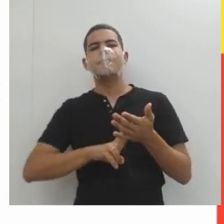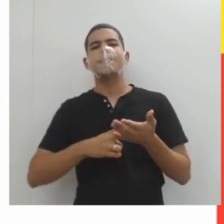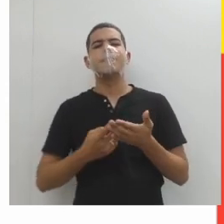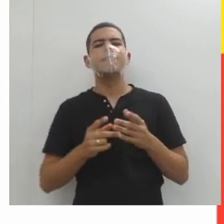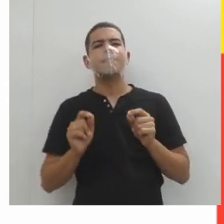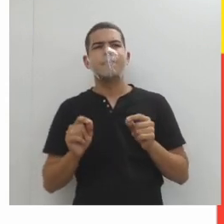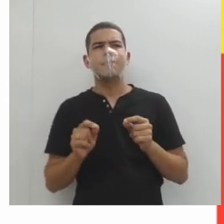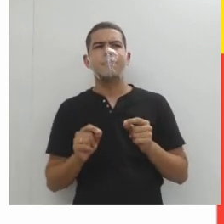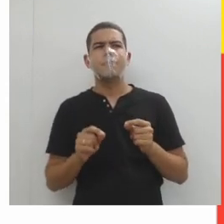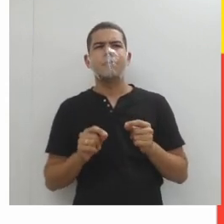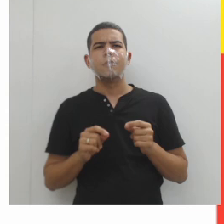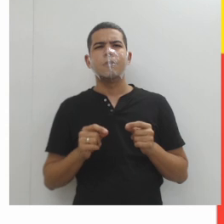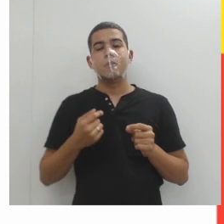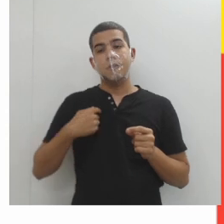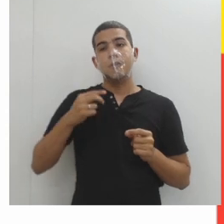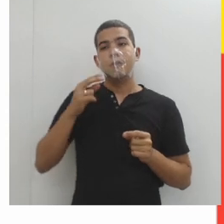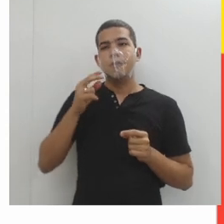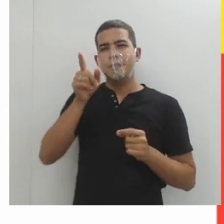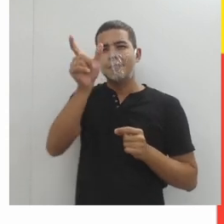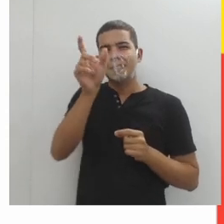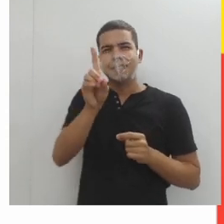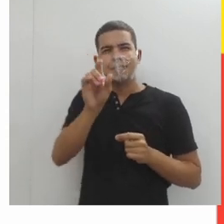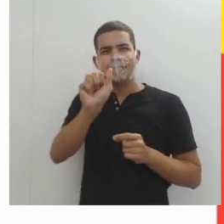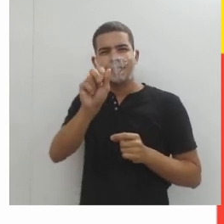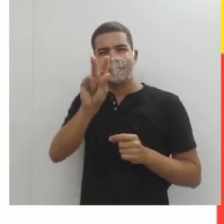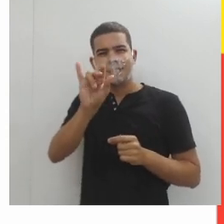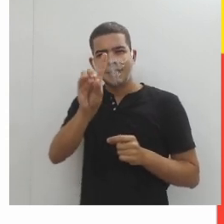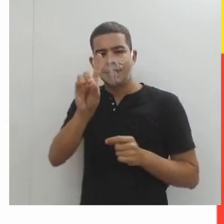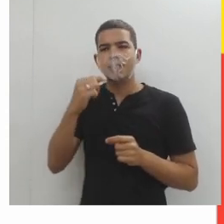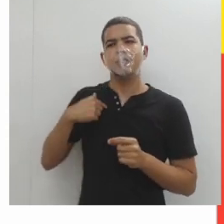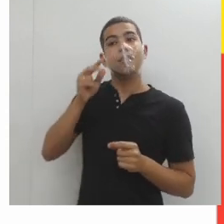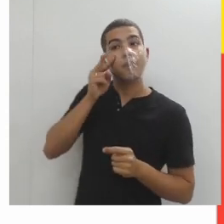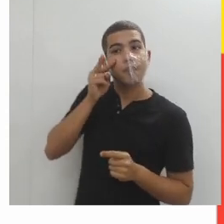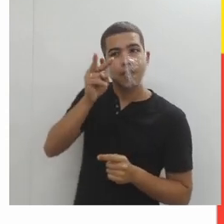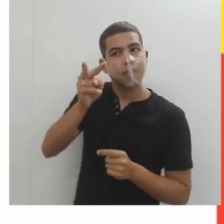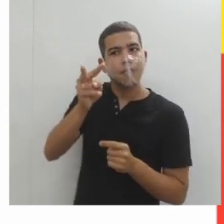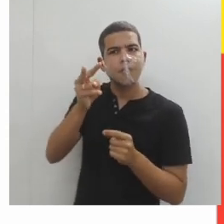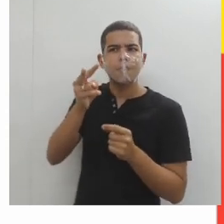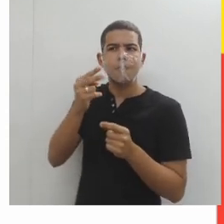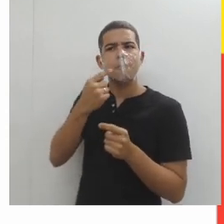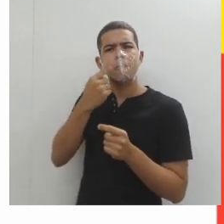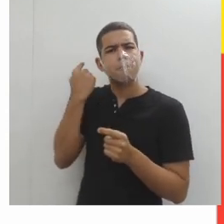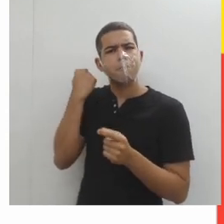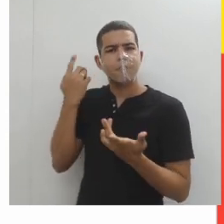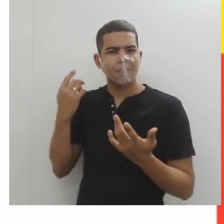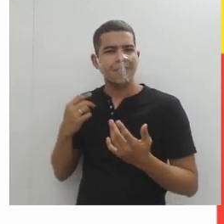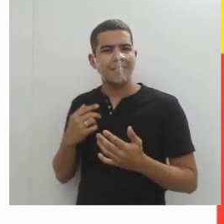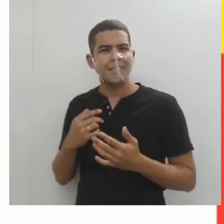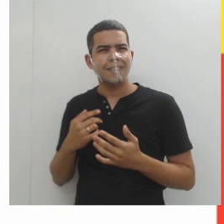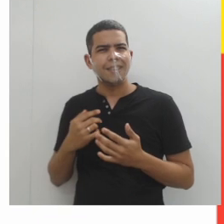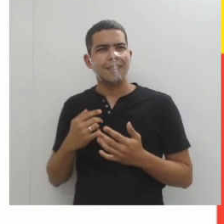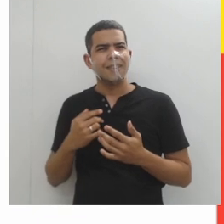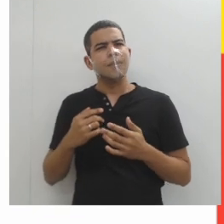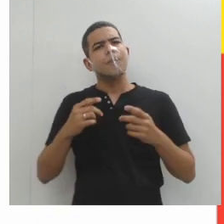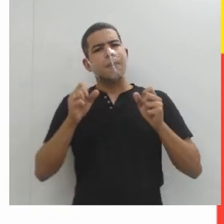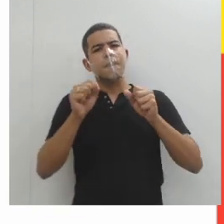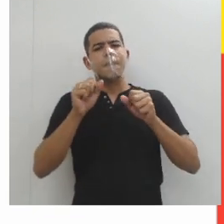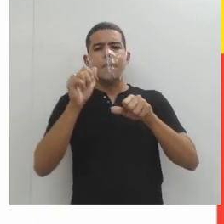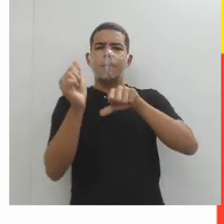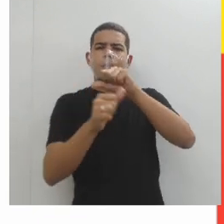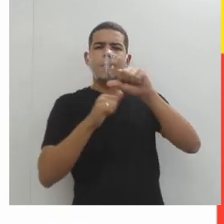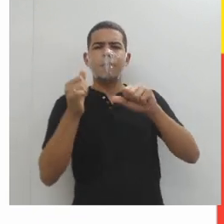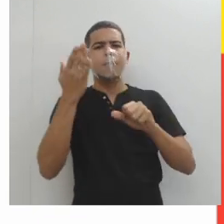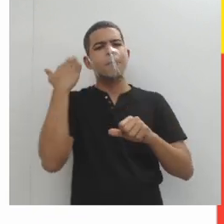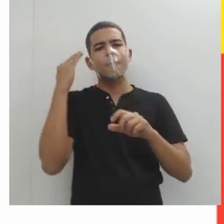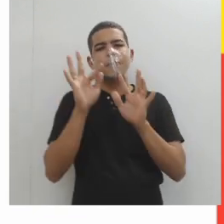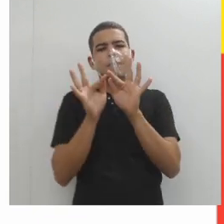que significa, eu vi o David recentemente. Observa que a tradução, ela é traduzida como se fosse passado simples mesmo, normalmente, tá?